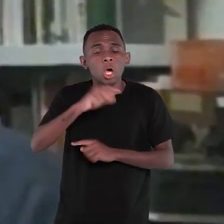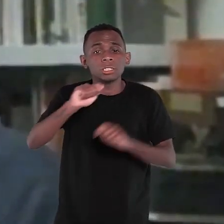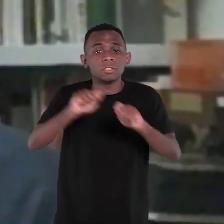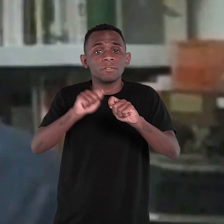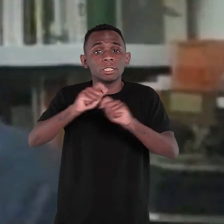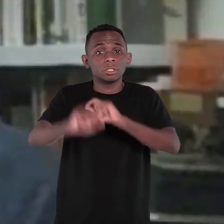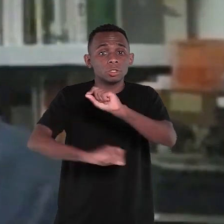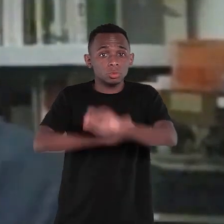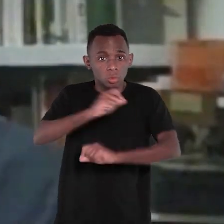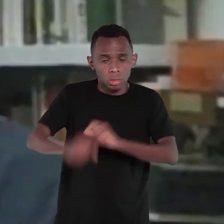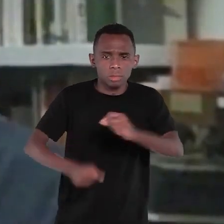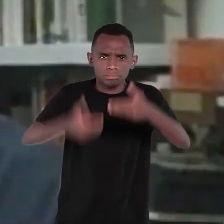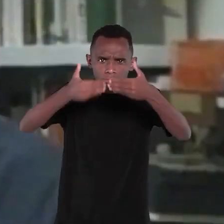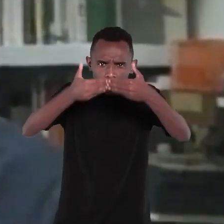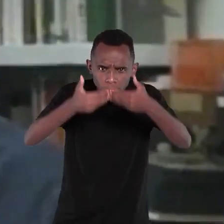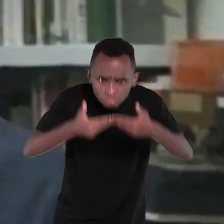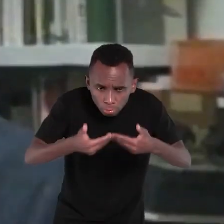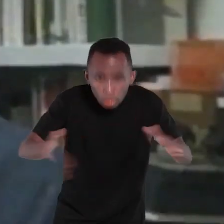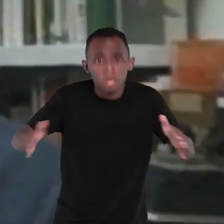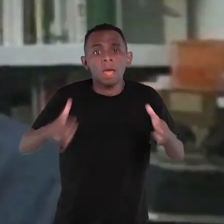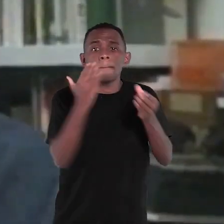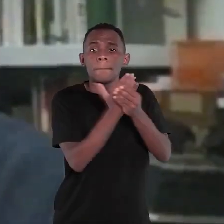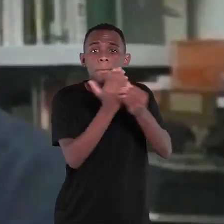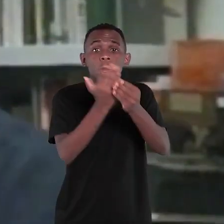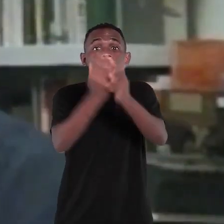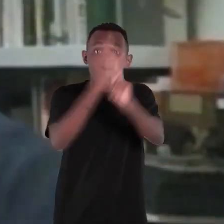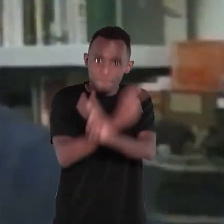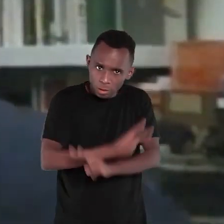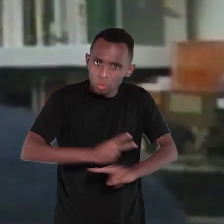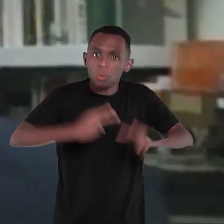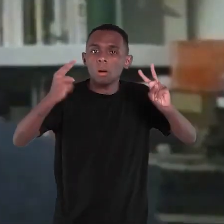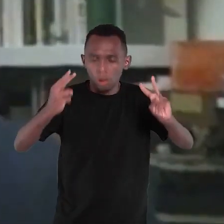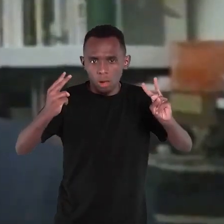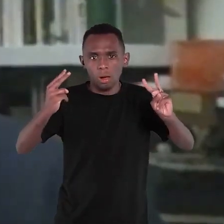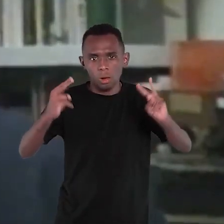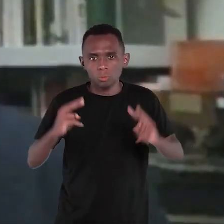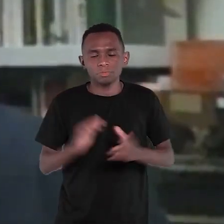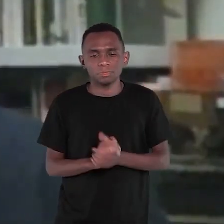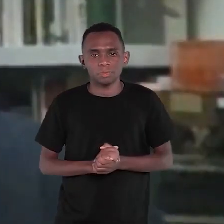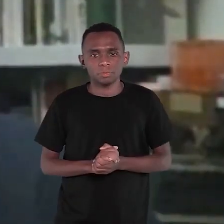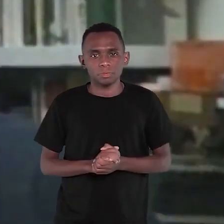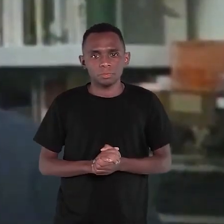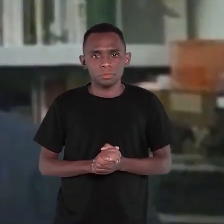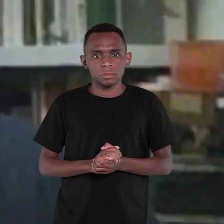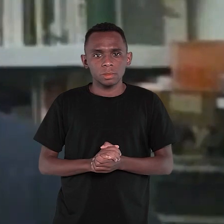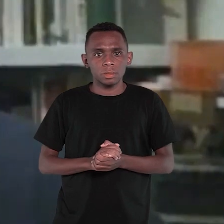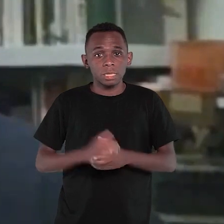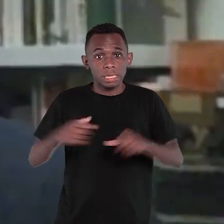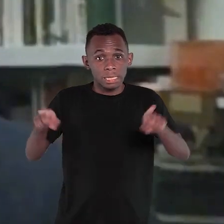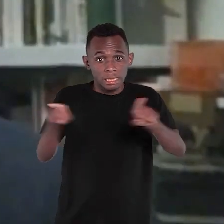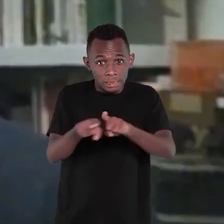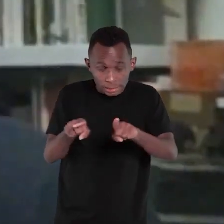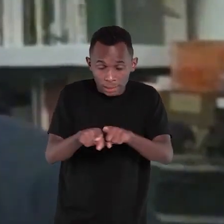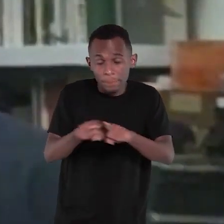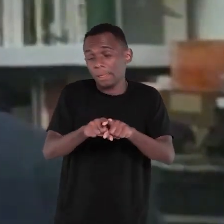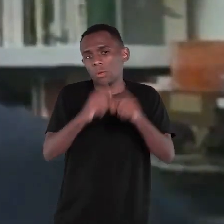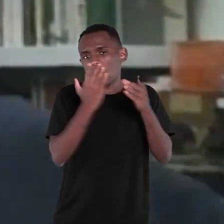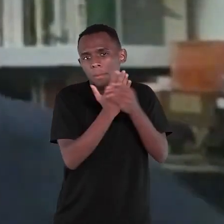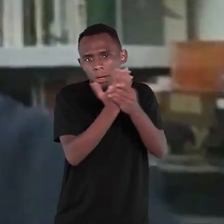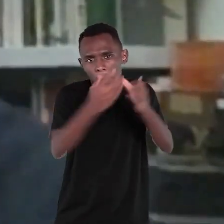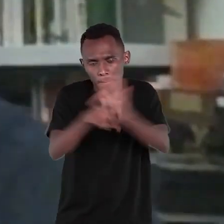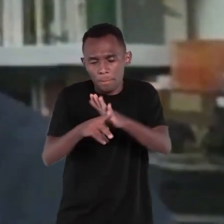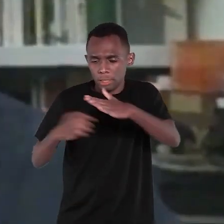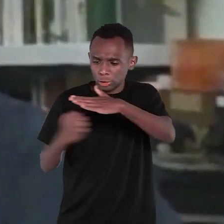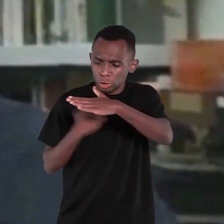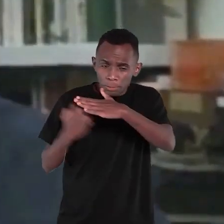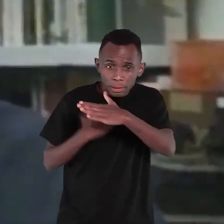lançar a Biblion, uma biblioteca digital, nós também administramos uma biblioteca de